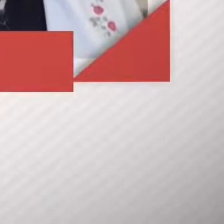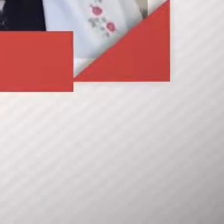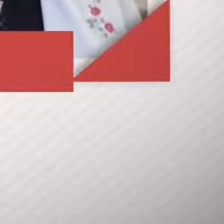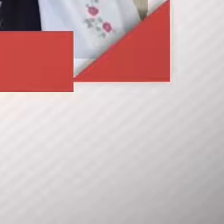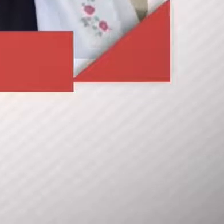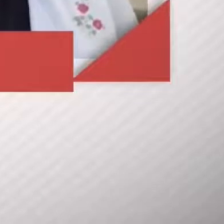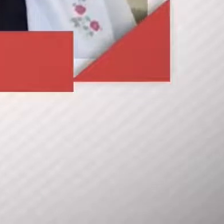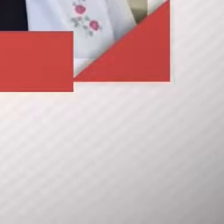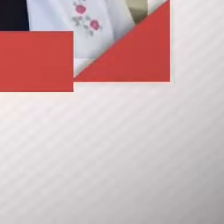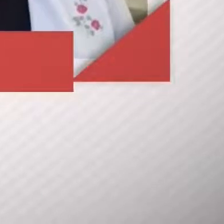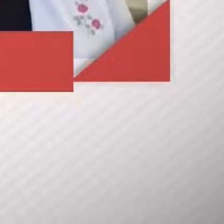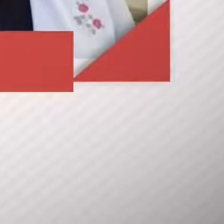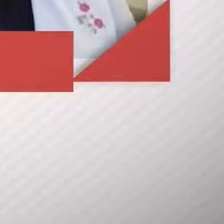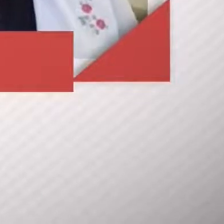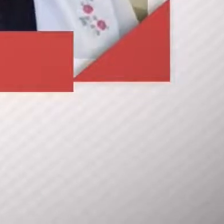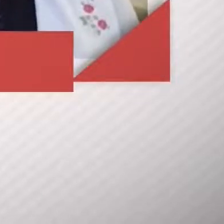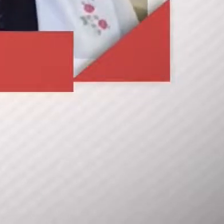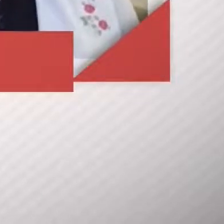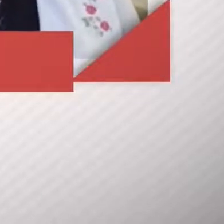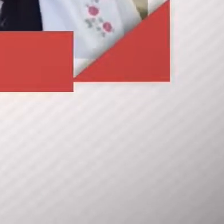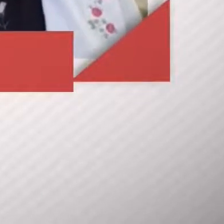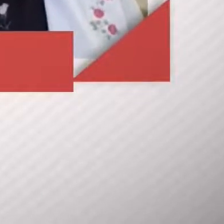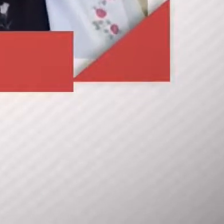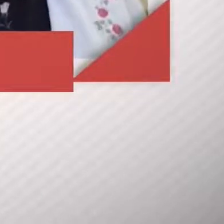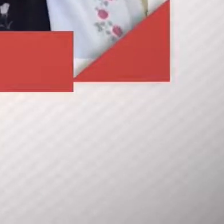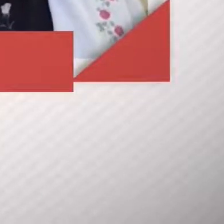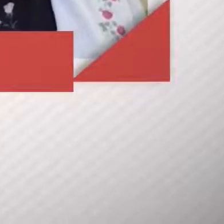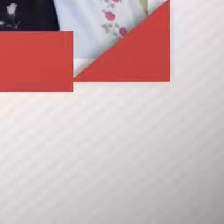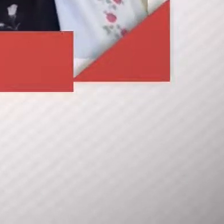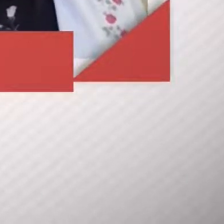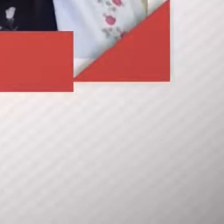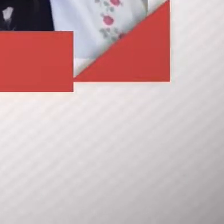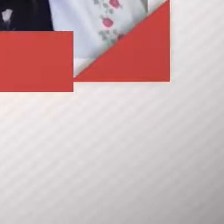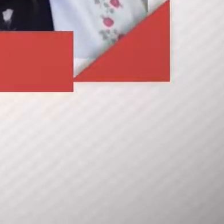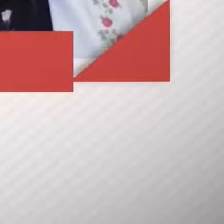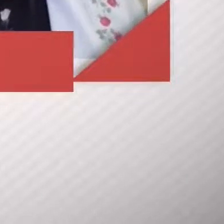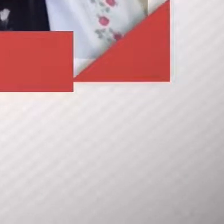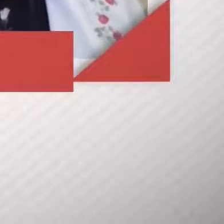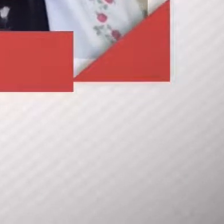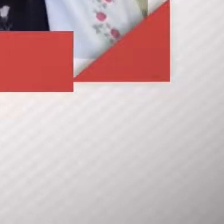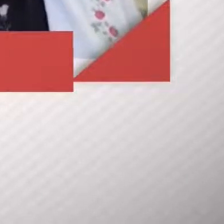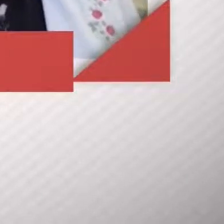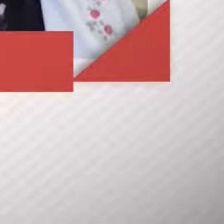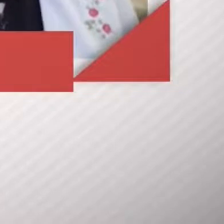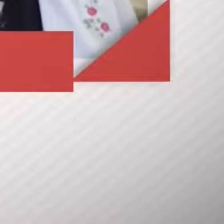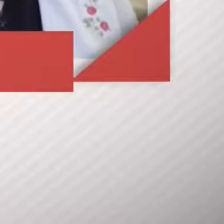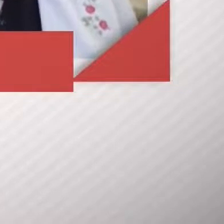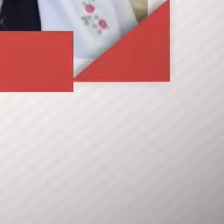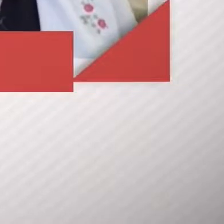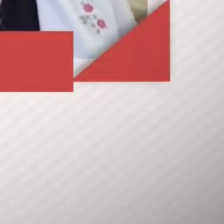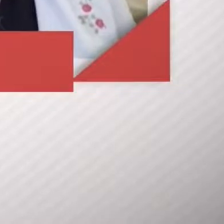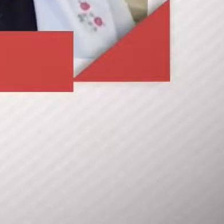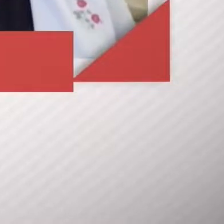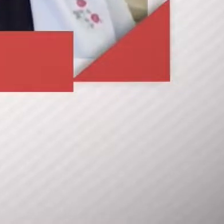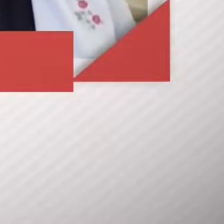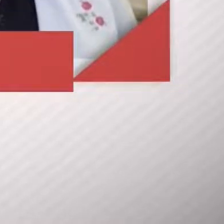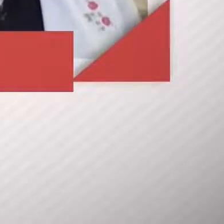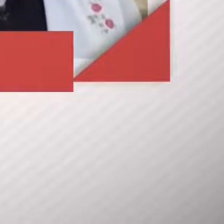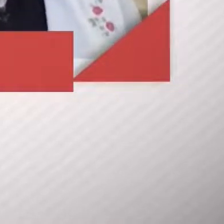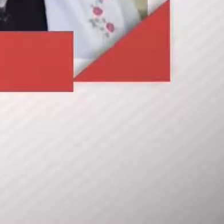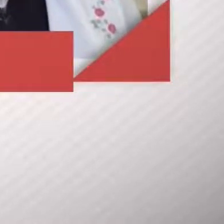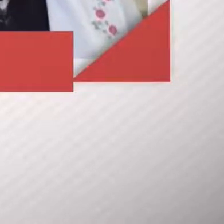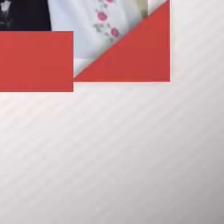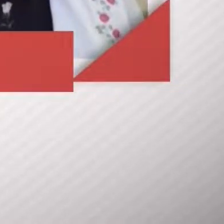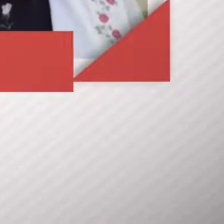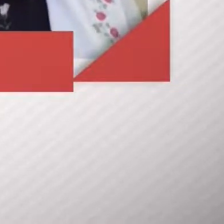muitos mitos também relacionados ao transplante de medula. E um desses mitos é esse. A gente aqui no Hemocentro, a gente costuma ouvir muitas pessoas falarem: